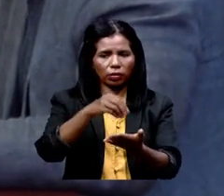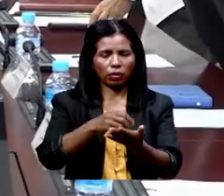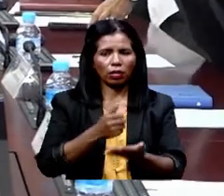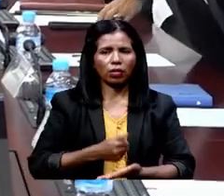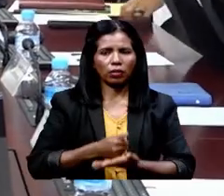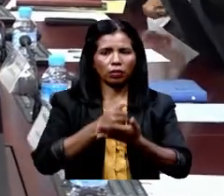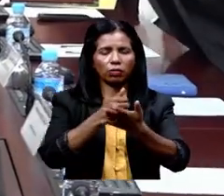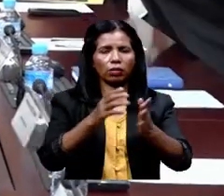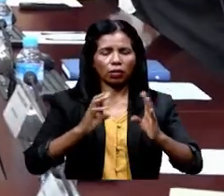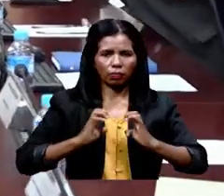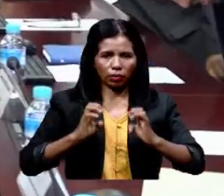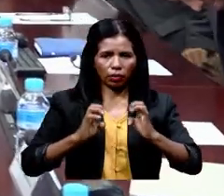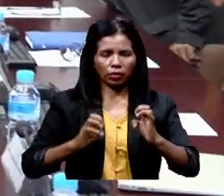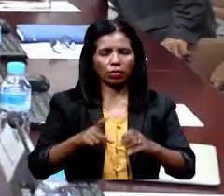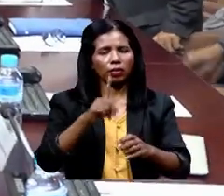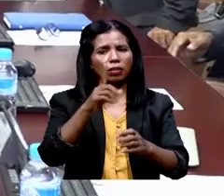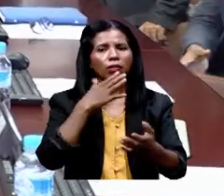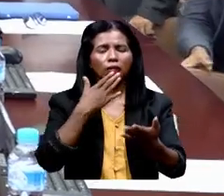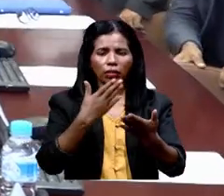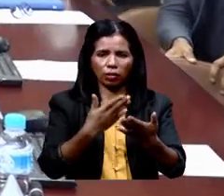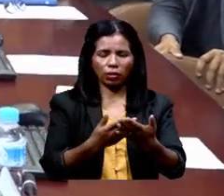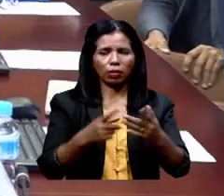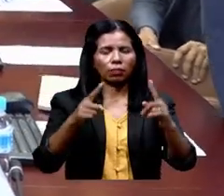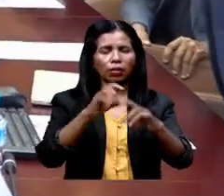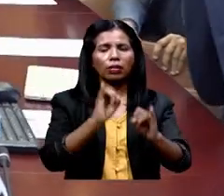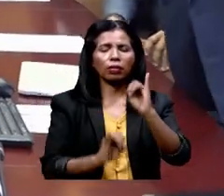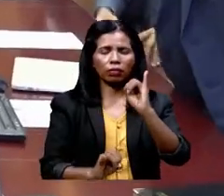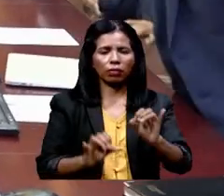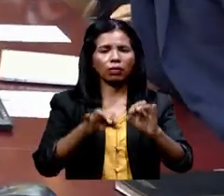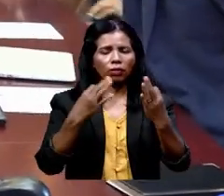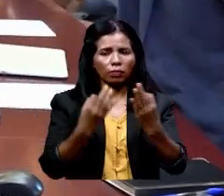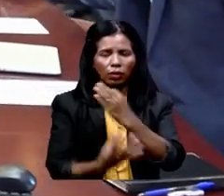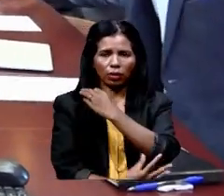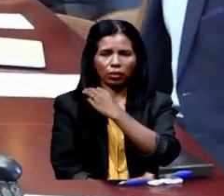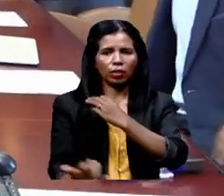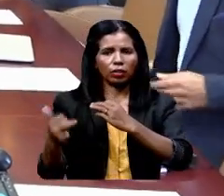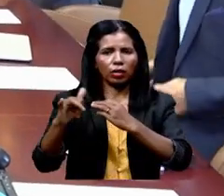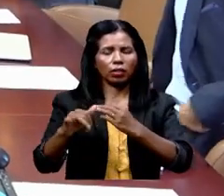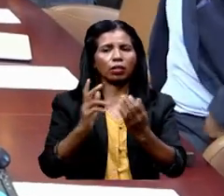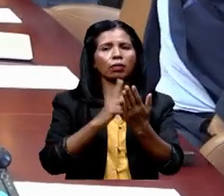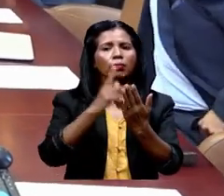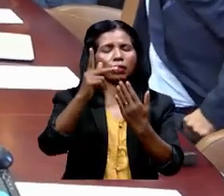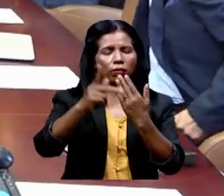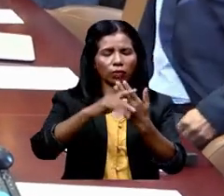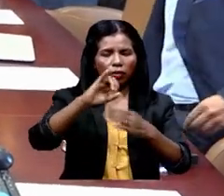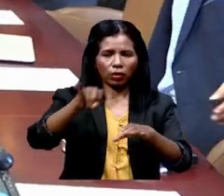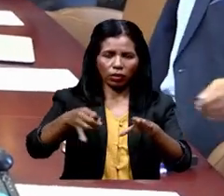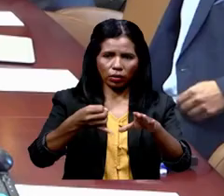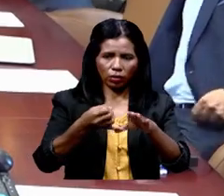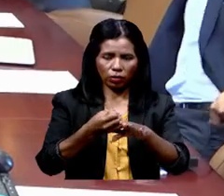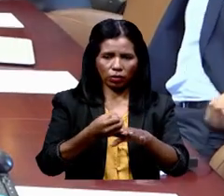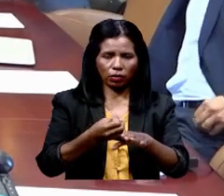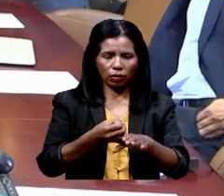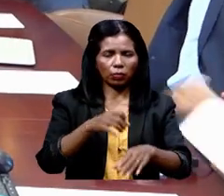atendimento emergência ida dia cliu ba indivíduo no família vulnerável Sira e a âmbito programa inclusão no